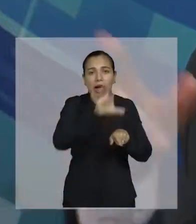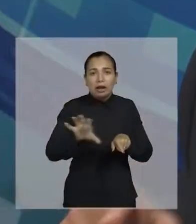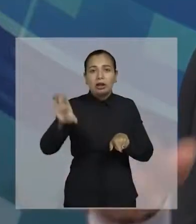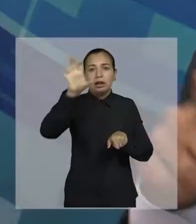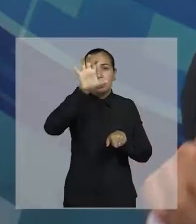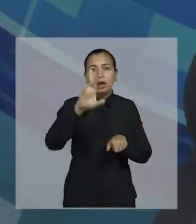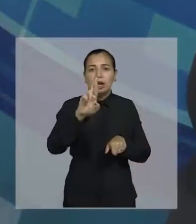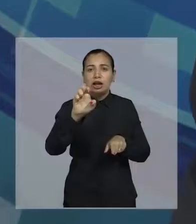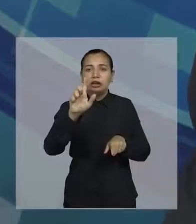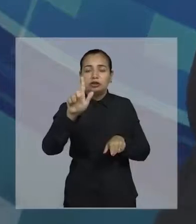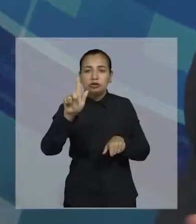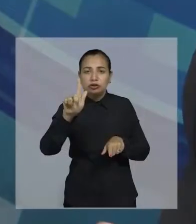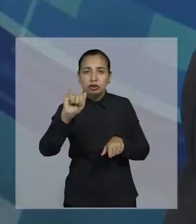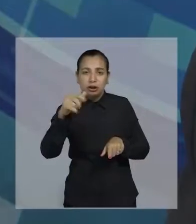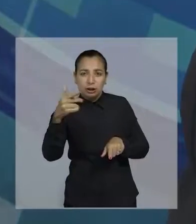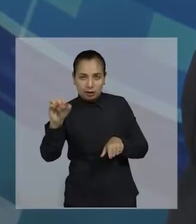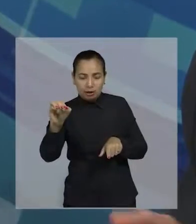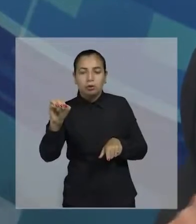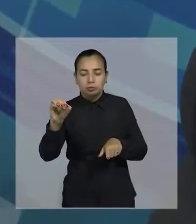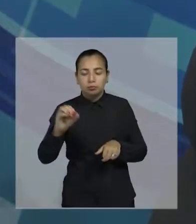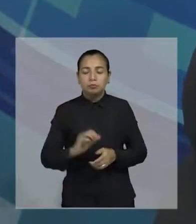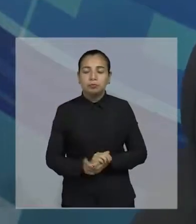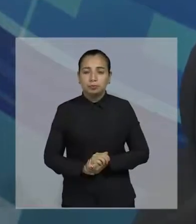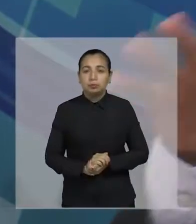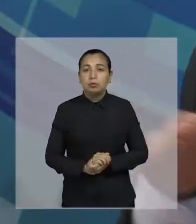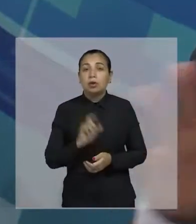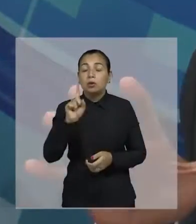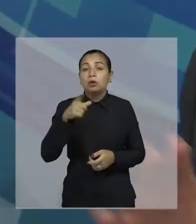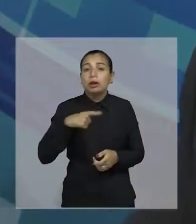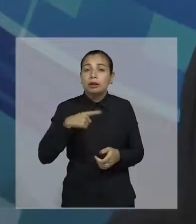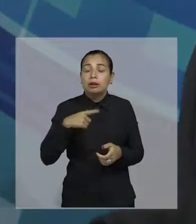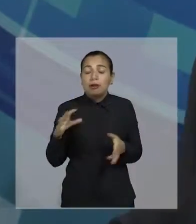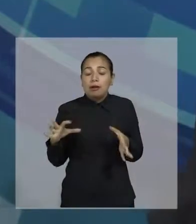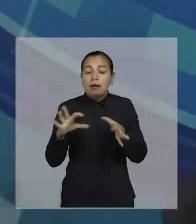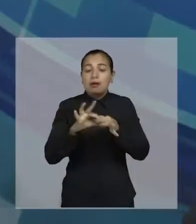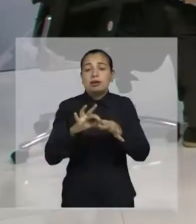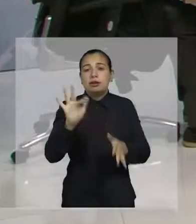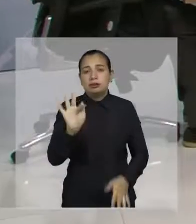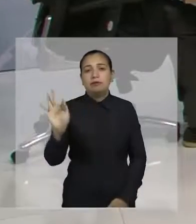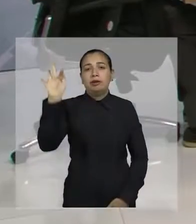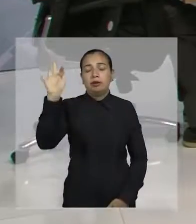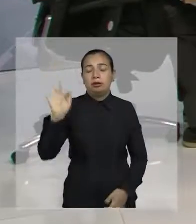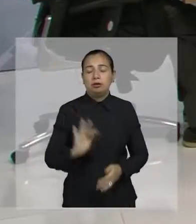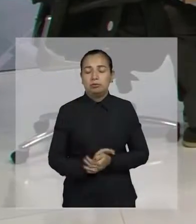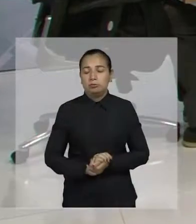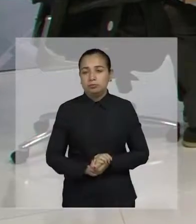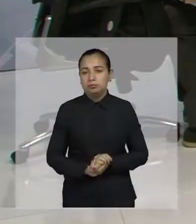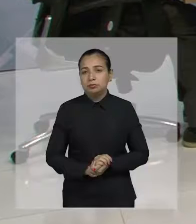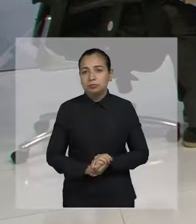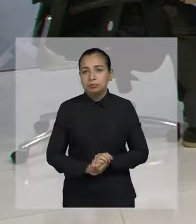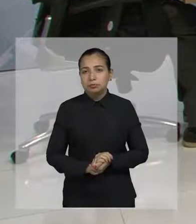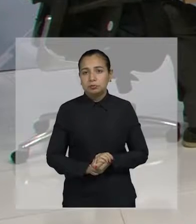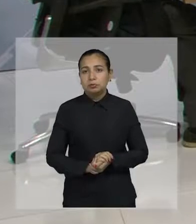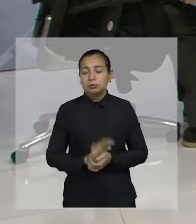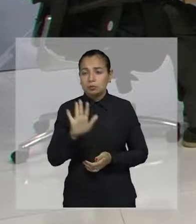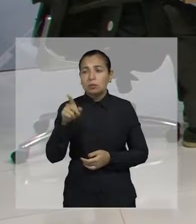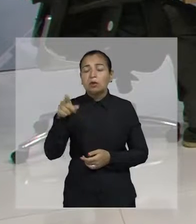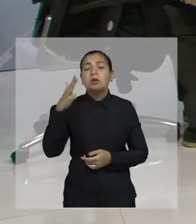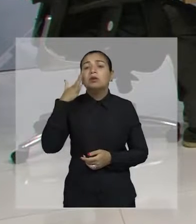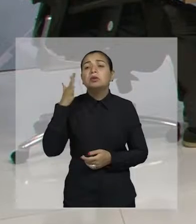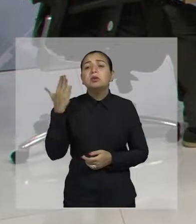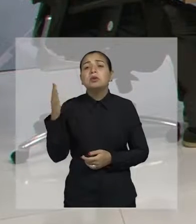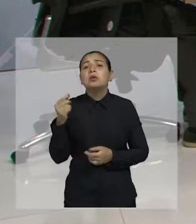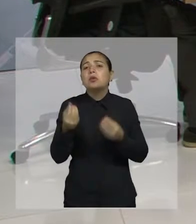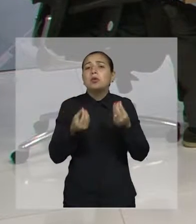regionais, que não um palanque central, com uma aliança federal. Rapidamente, Andrei, qual é o seu entendimento? Porque, veja,